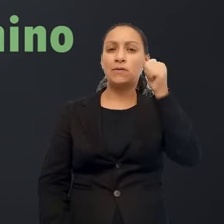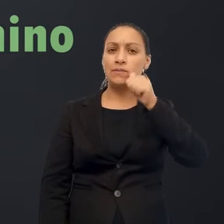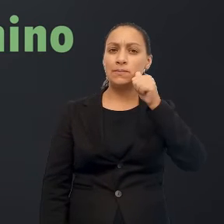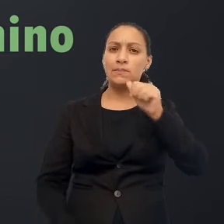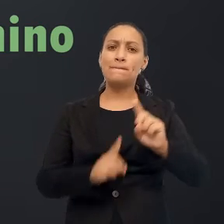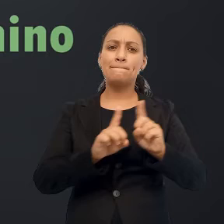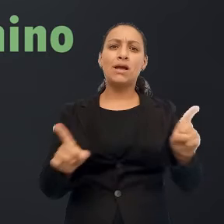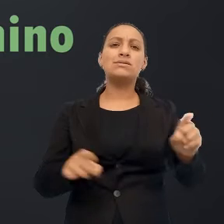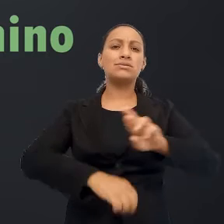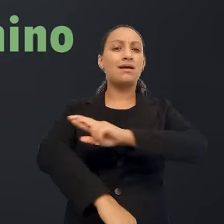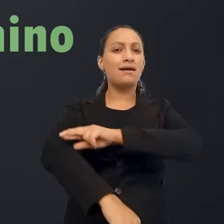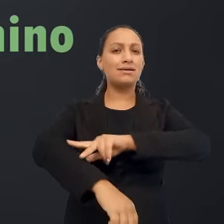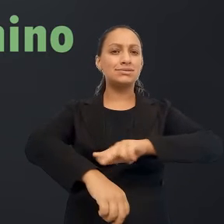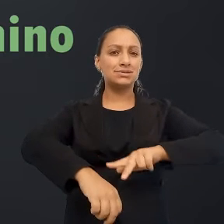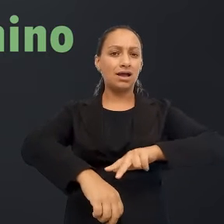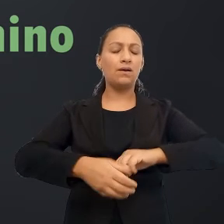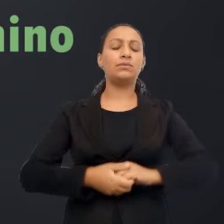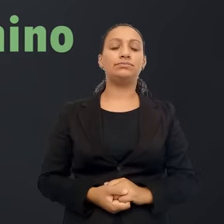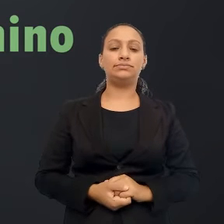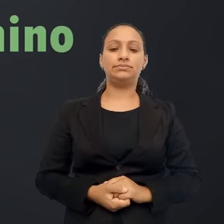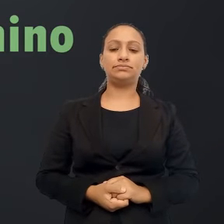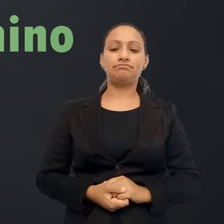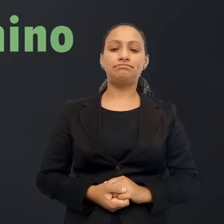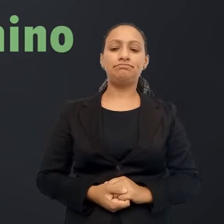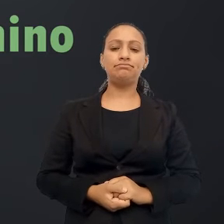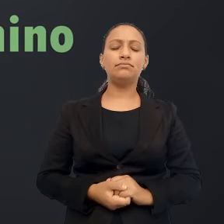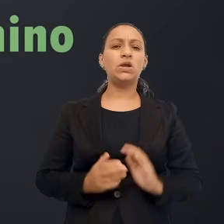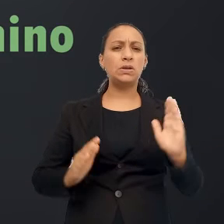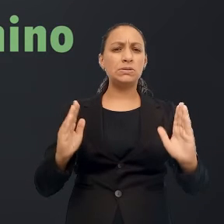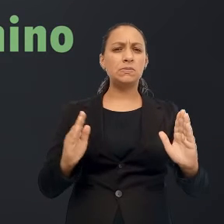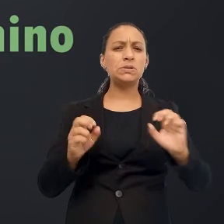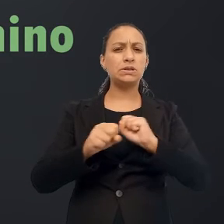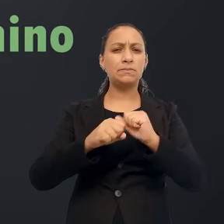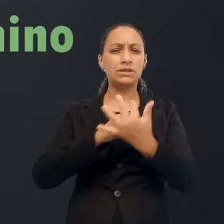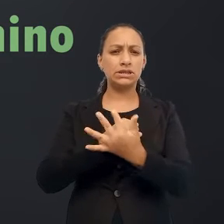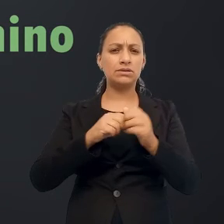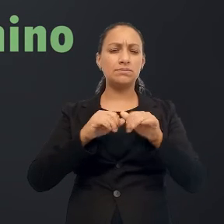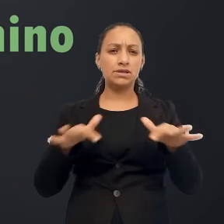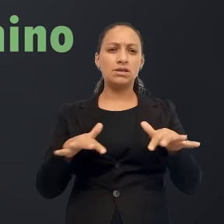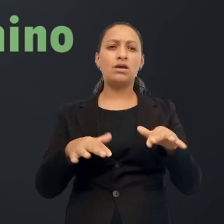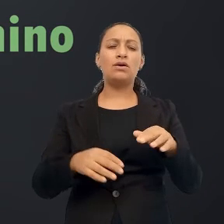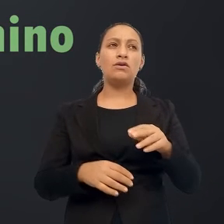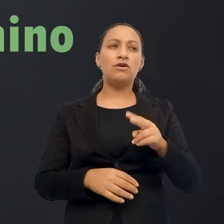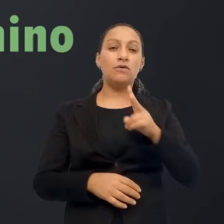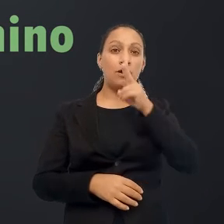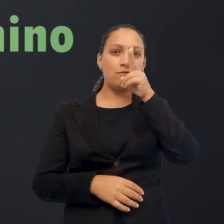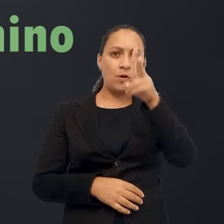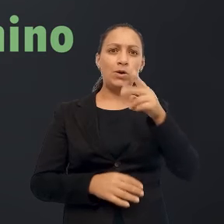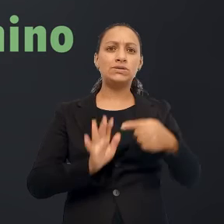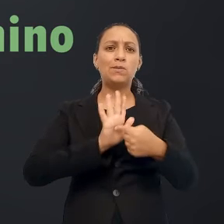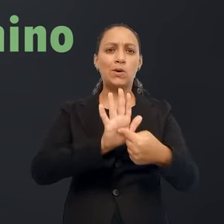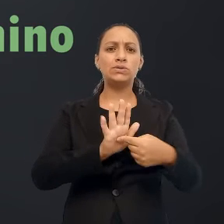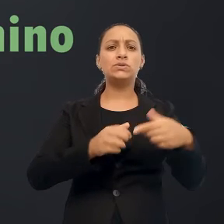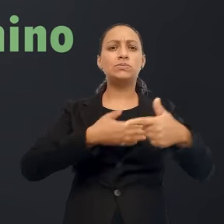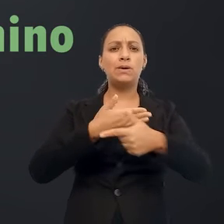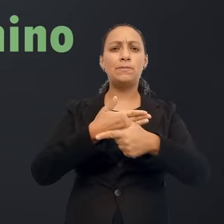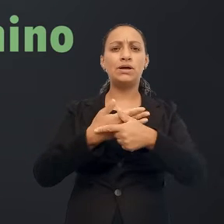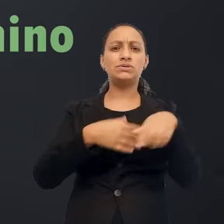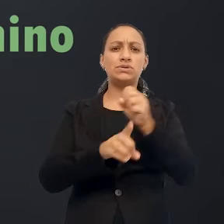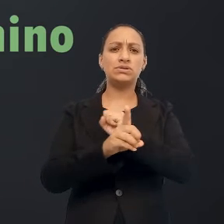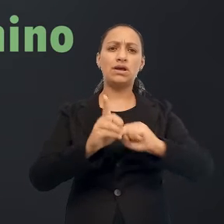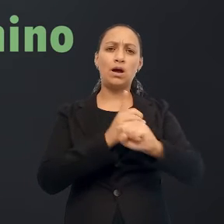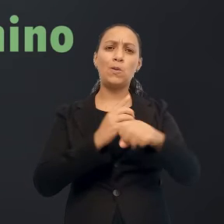também racial. A pandemia reforça a desigualdade dos papéis sociais, como a gente vem comentando,